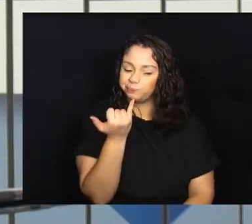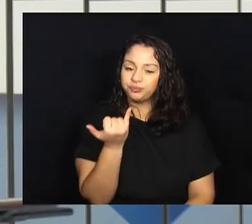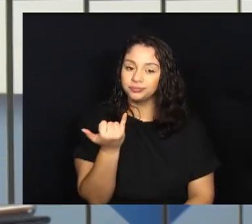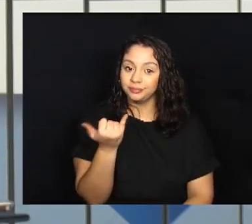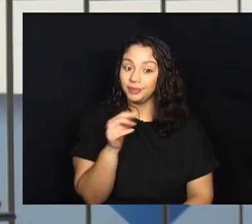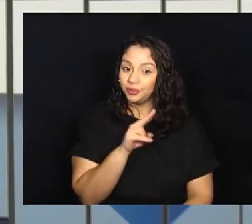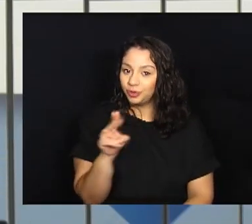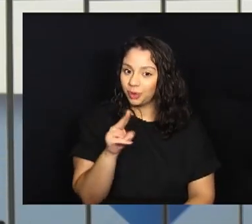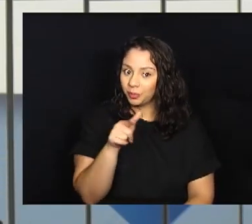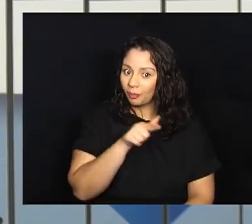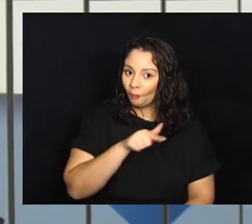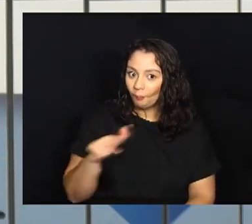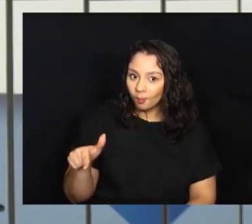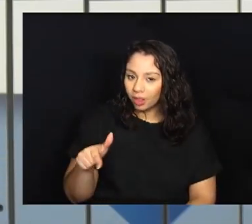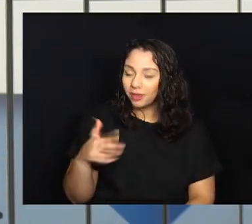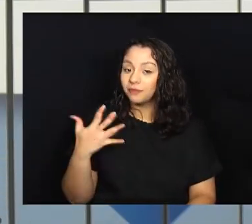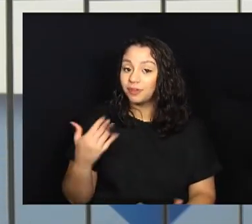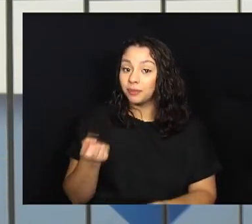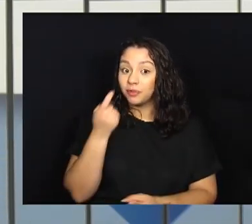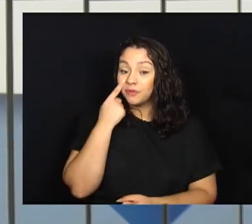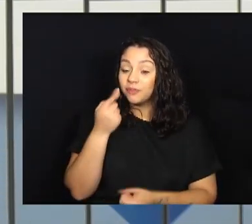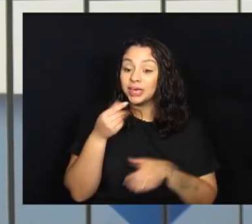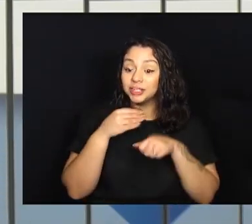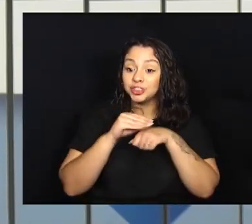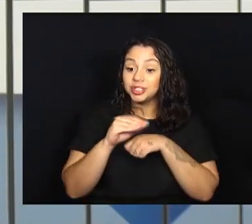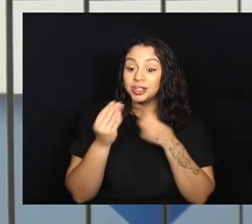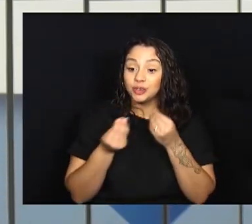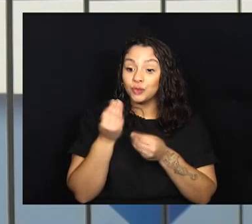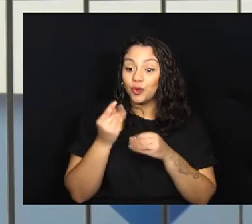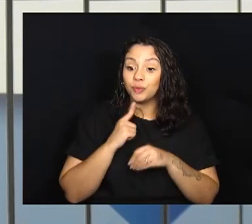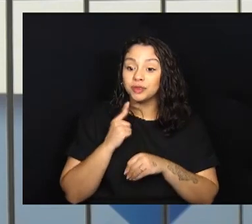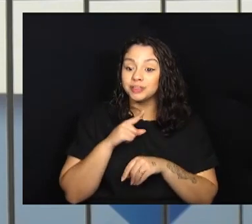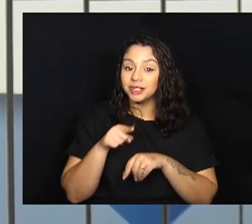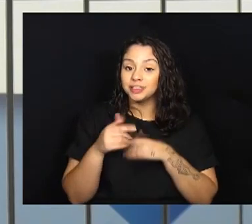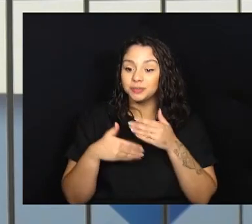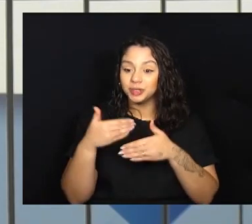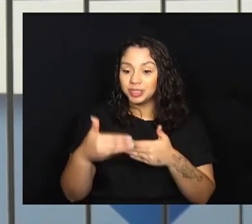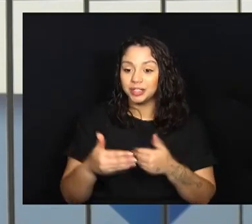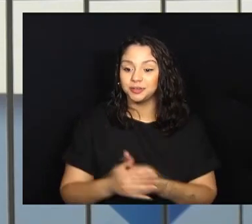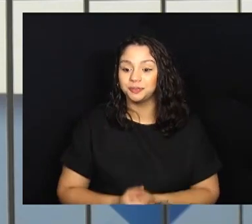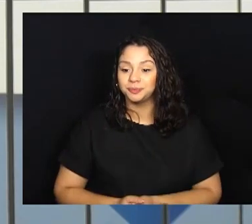limpar o nome? Confira as dicas de como fazer esse procedimento.